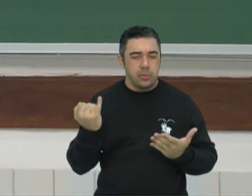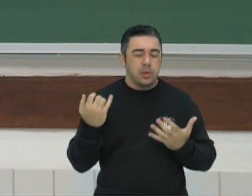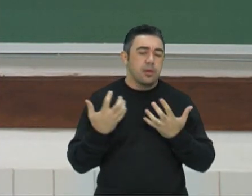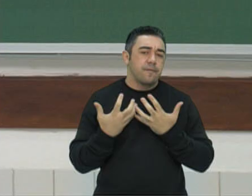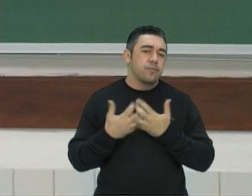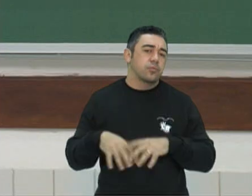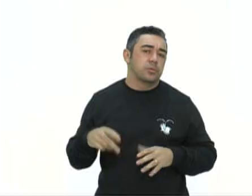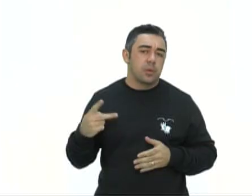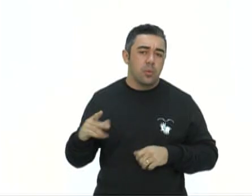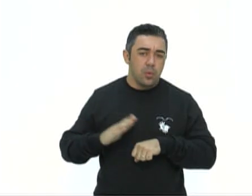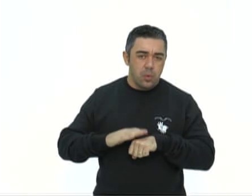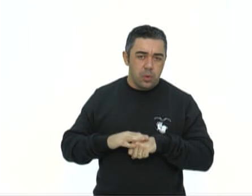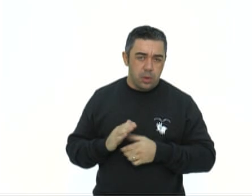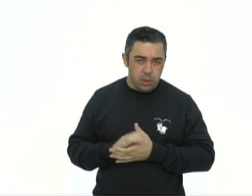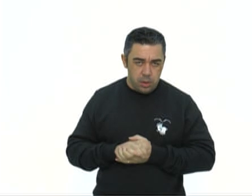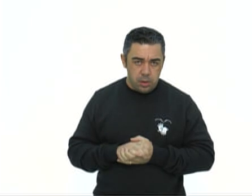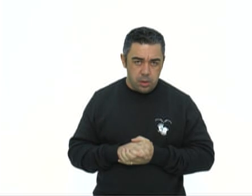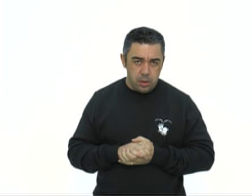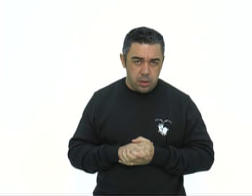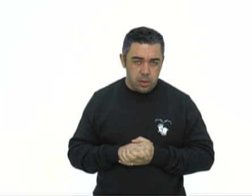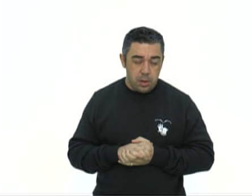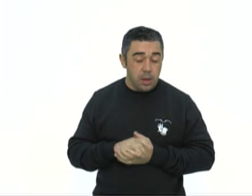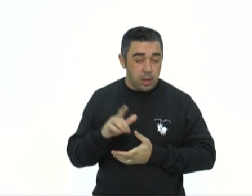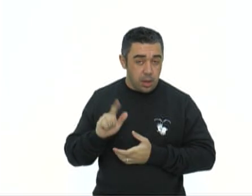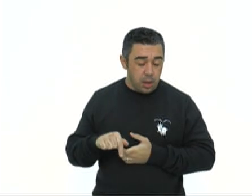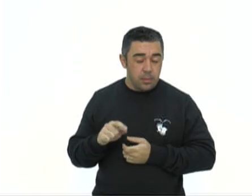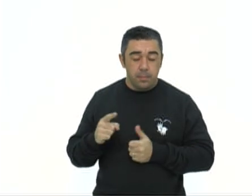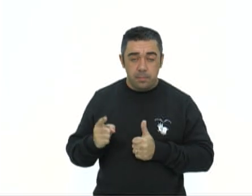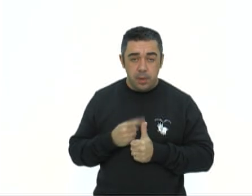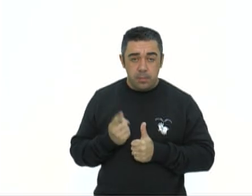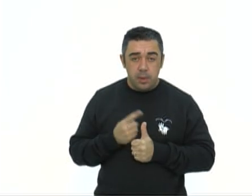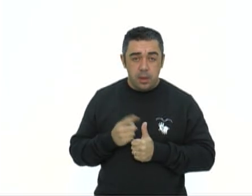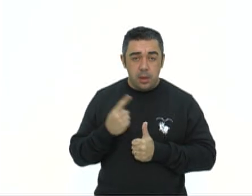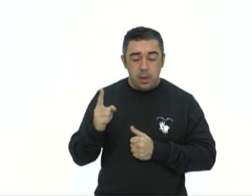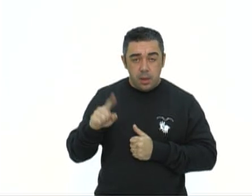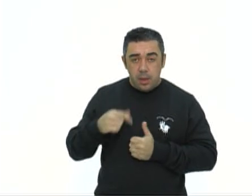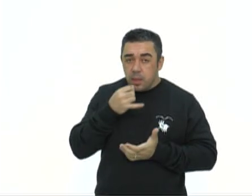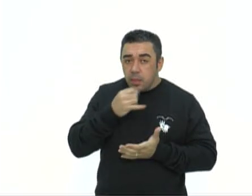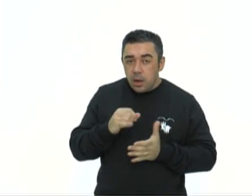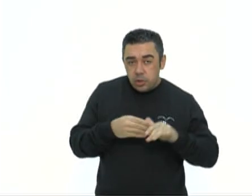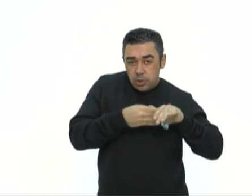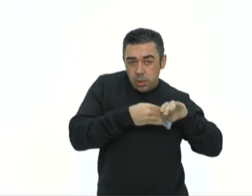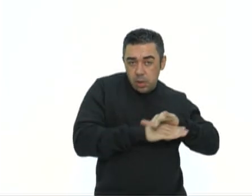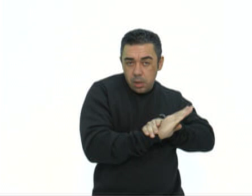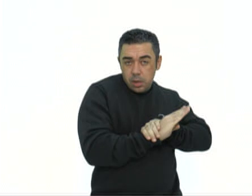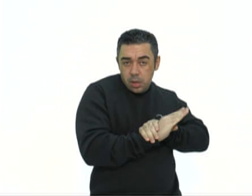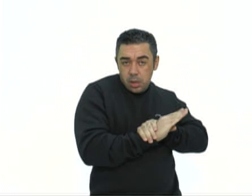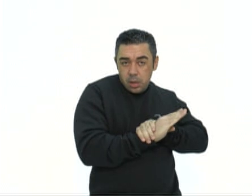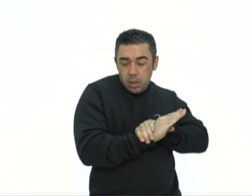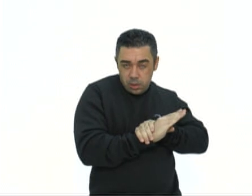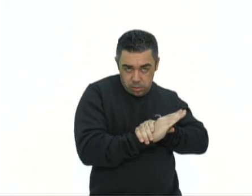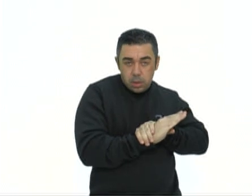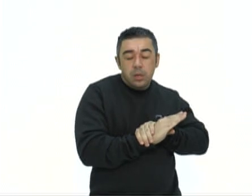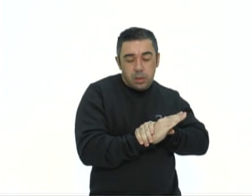funções, a importância dela, né? Ela serve, primeiramente, como reserva de energia. Ou seja, todo